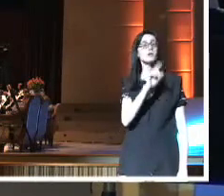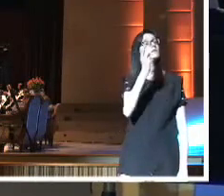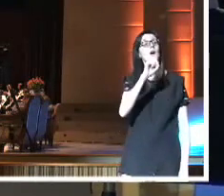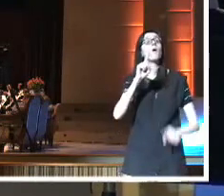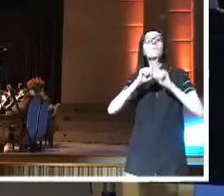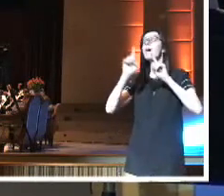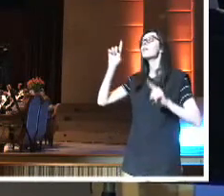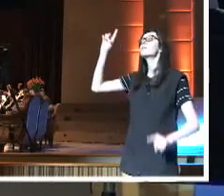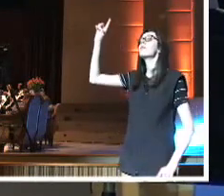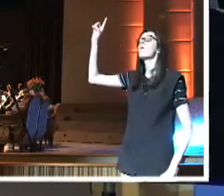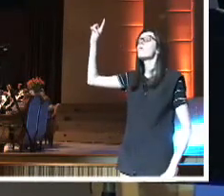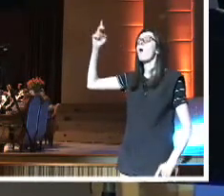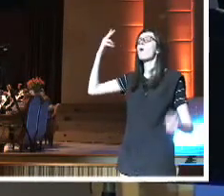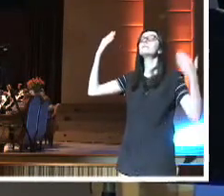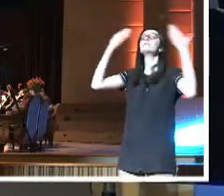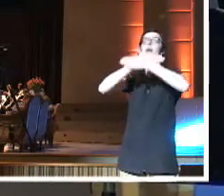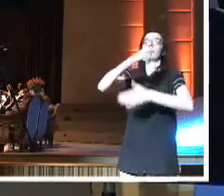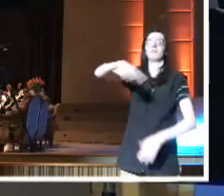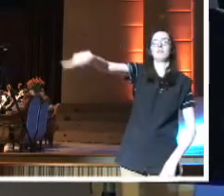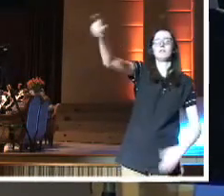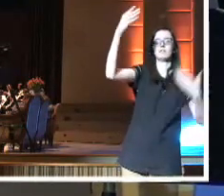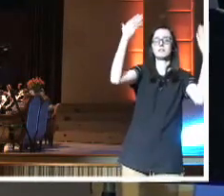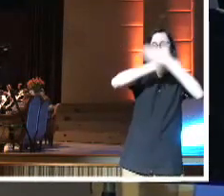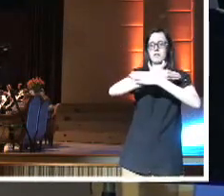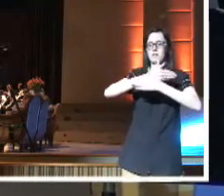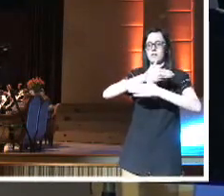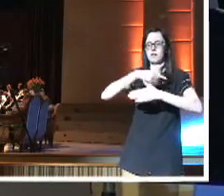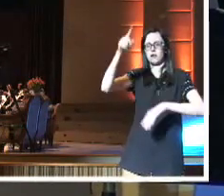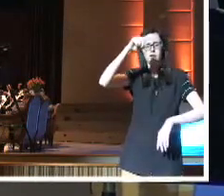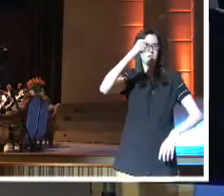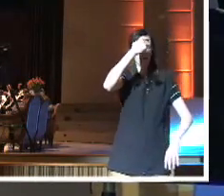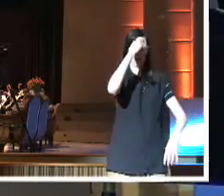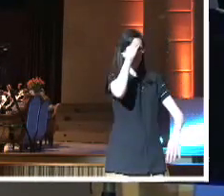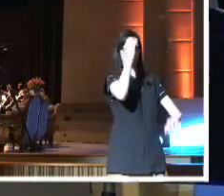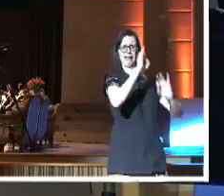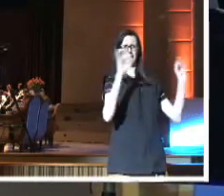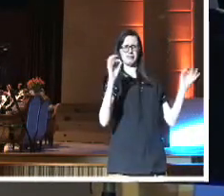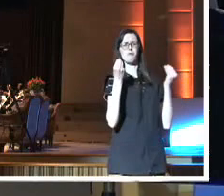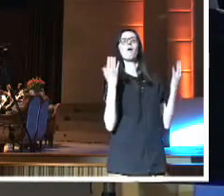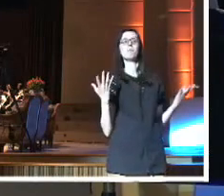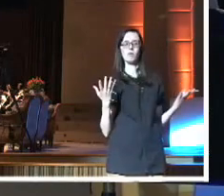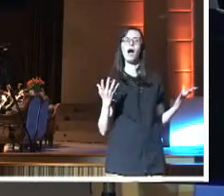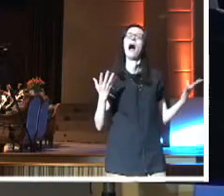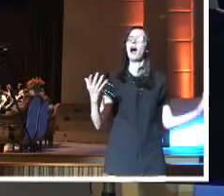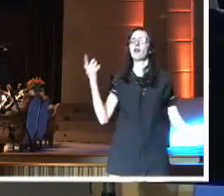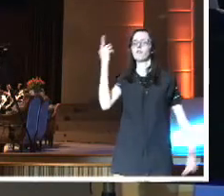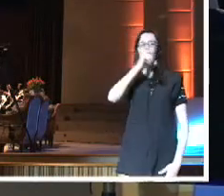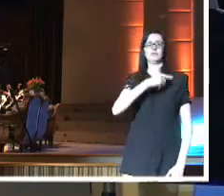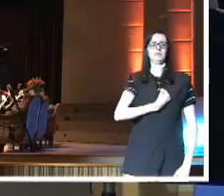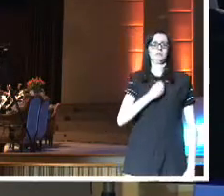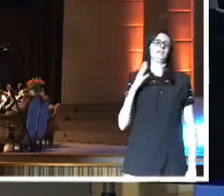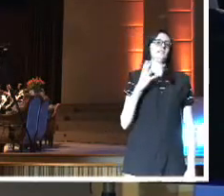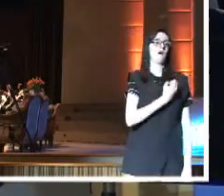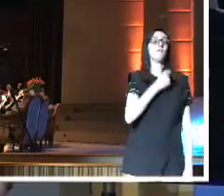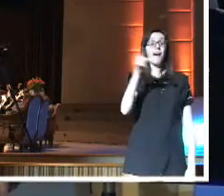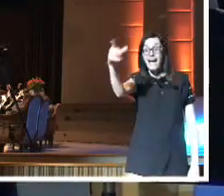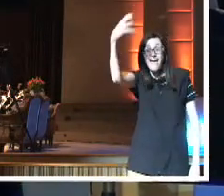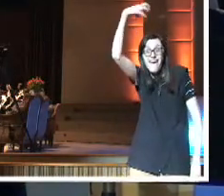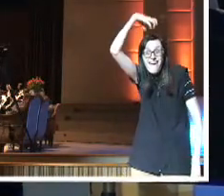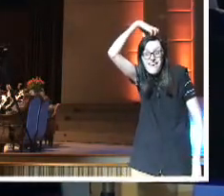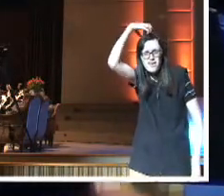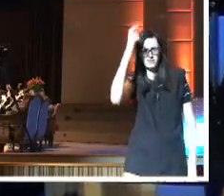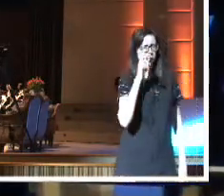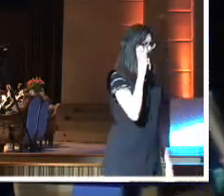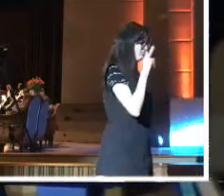Senhor cegou o entendimento daqueles homens. E aí vai chegar o momento em que o rei de Aques vai dizer assim, o